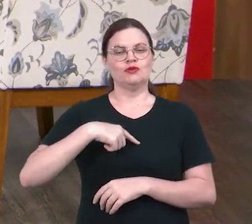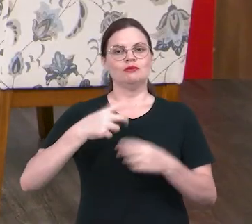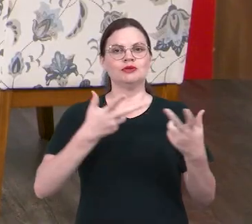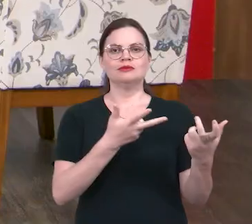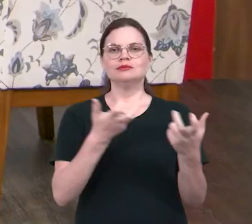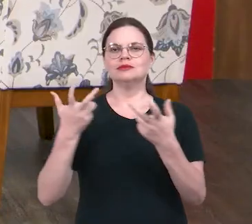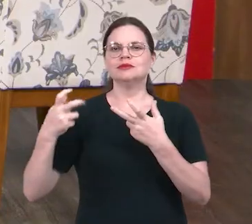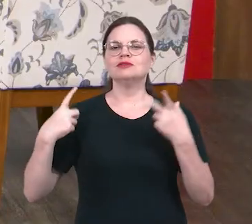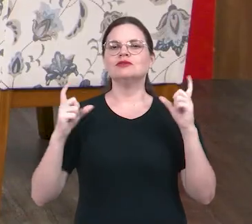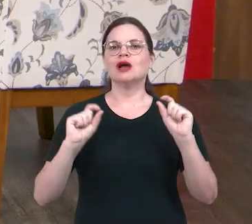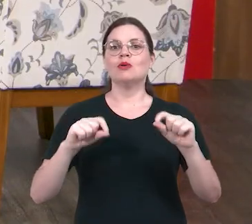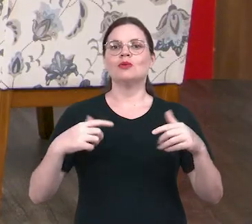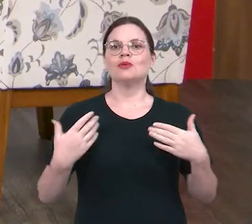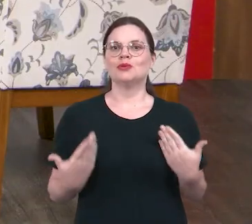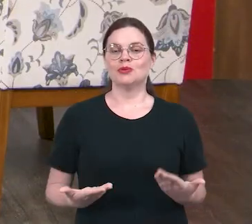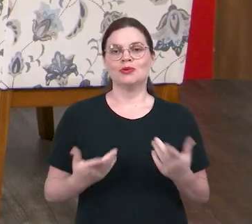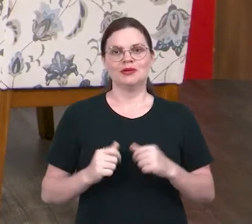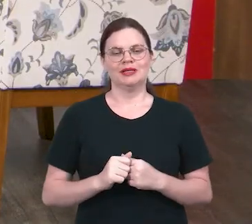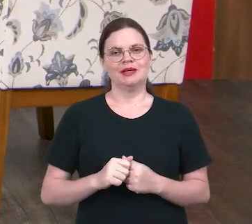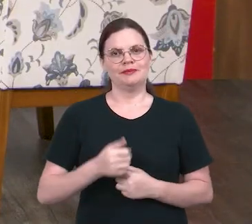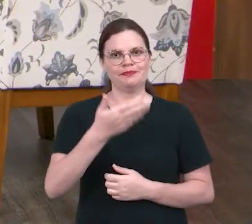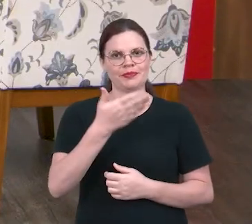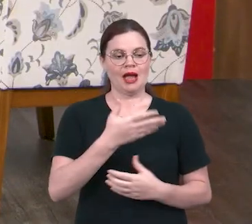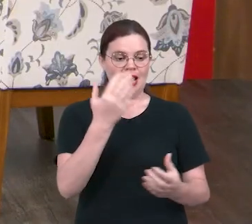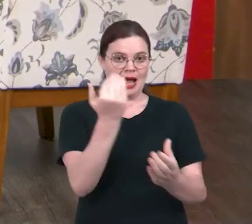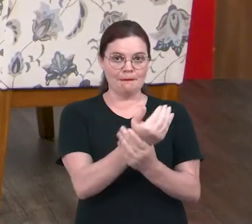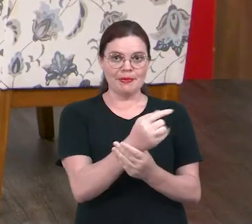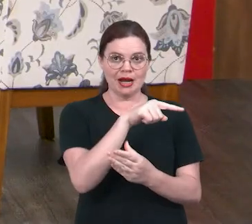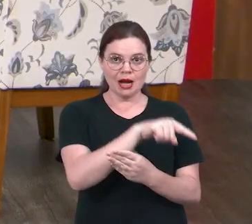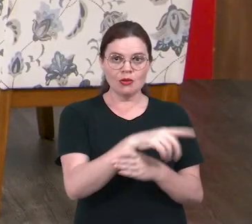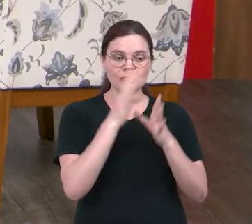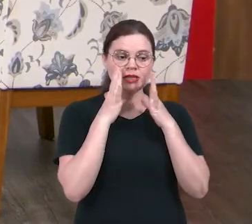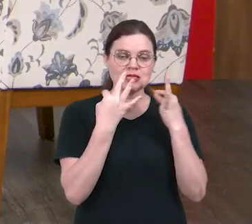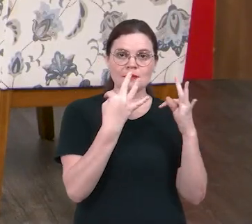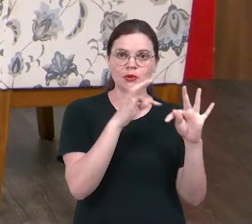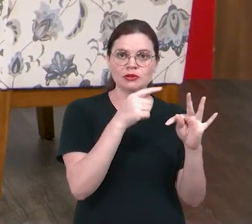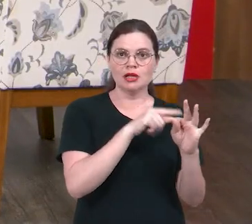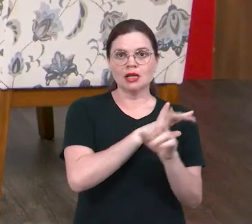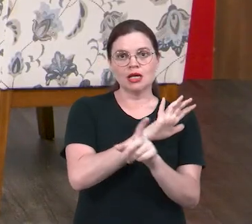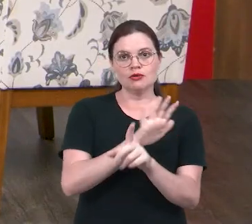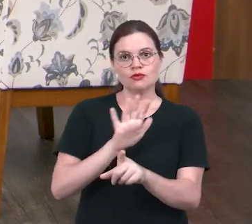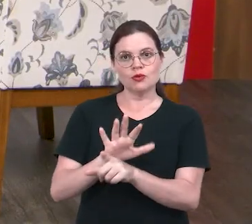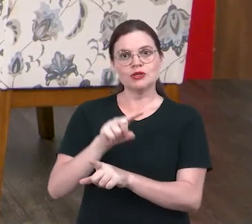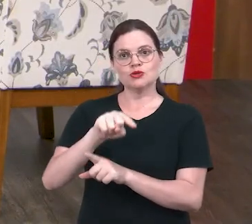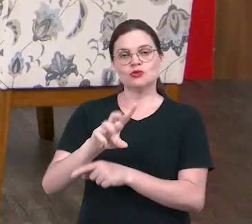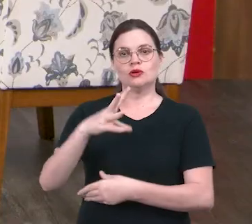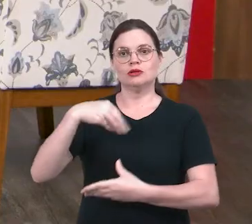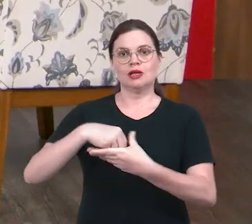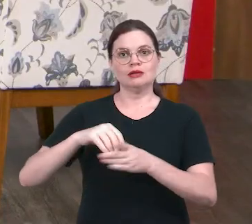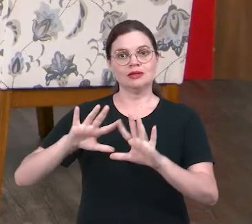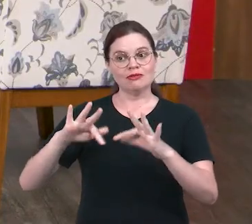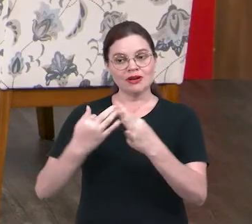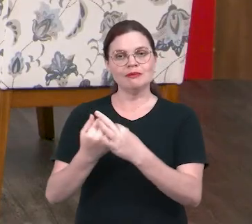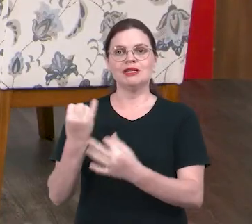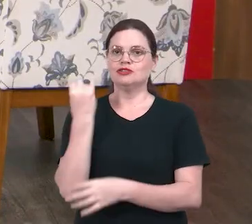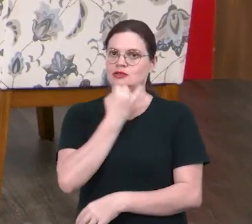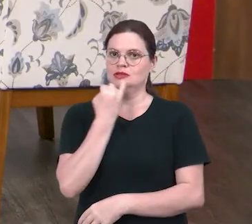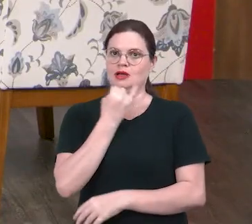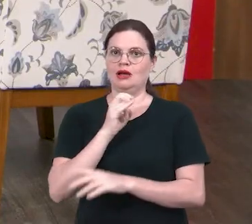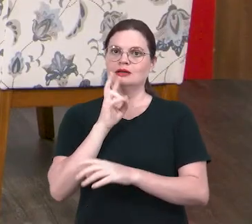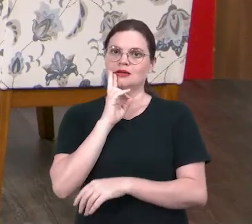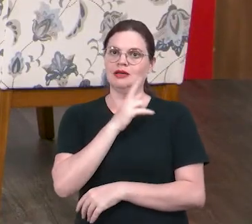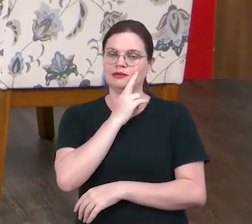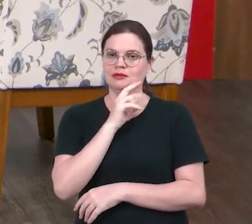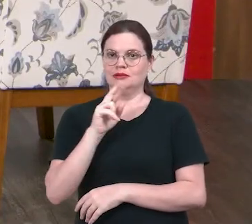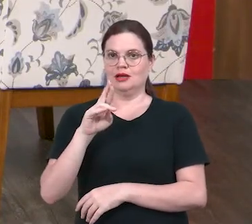agora a influência na vida, o exemplo de Abraão e a influência, na vida de Isaac e Rebeca.